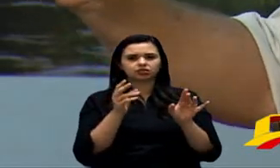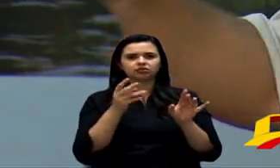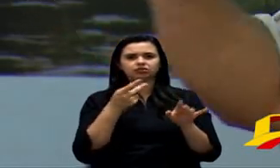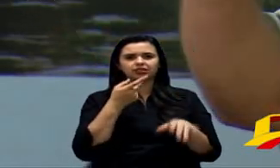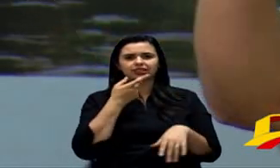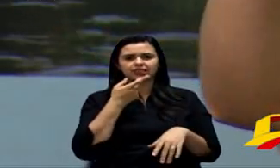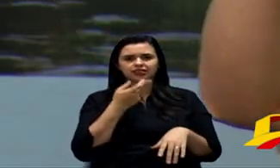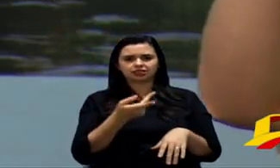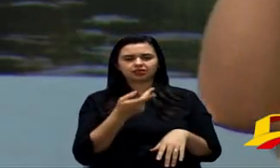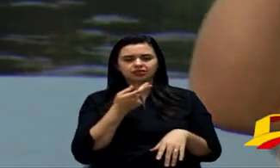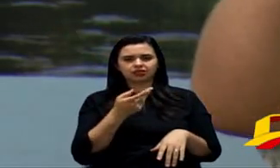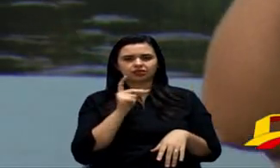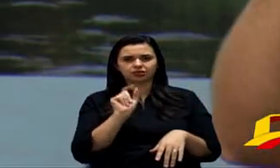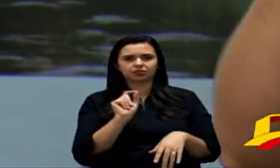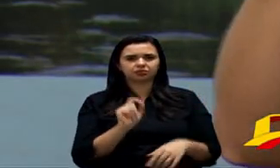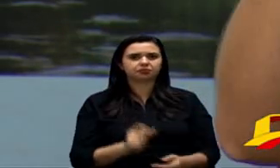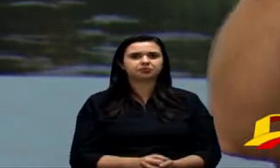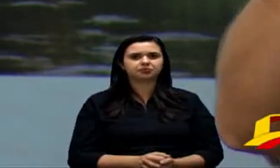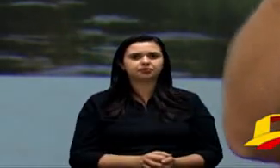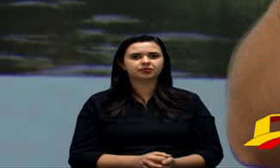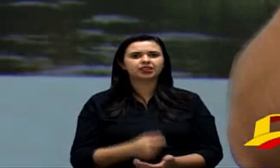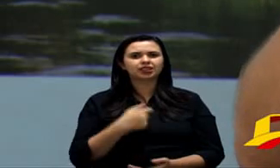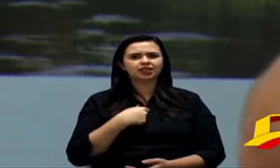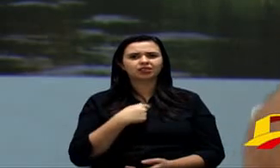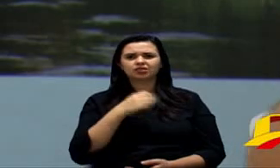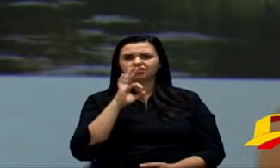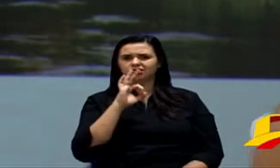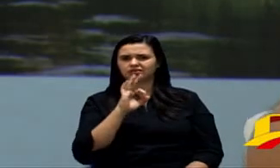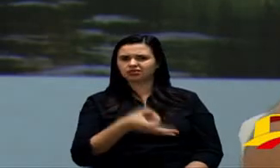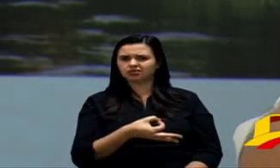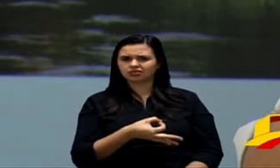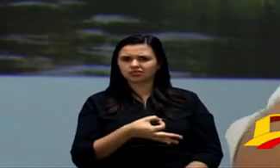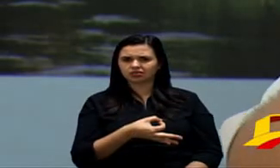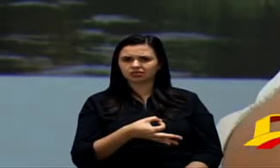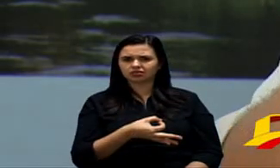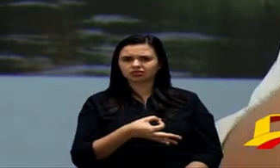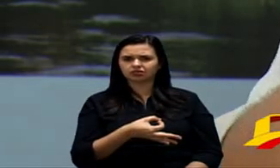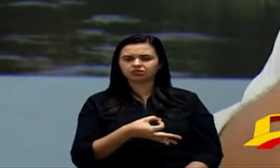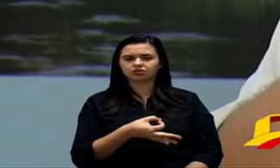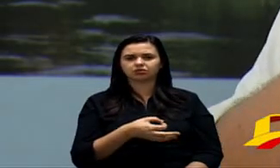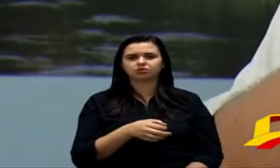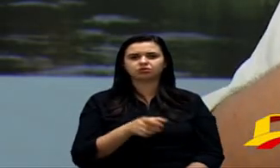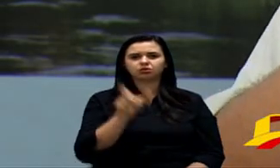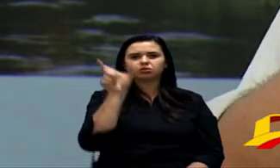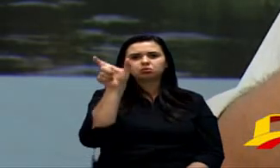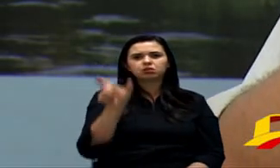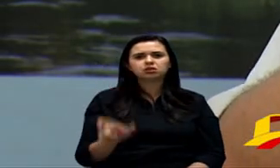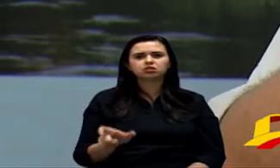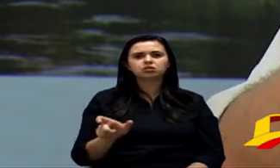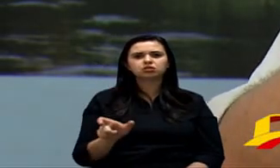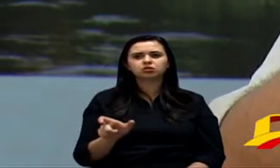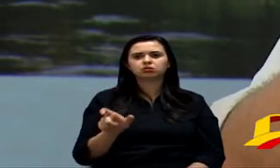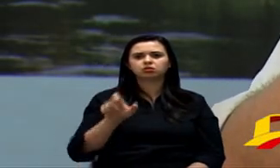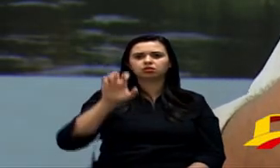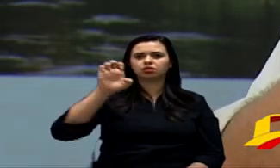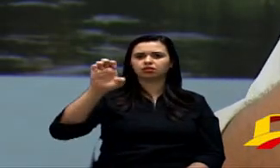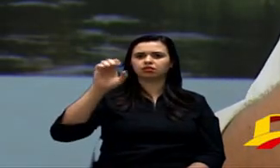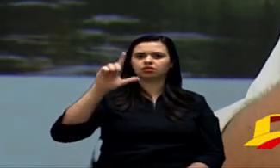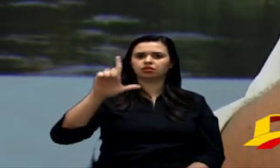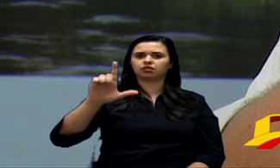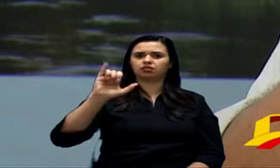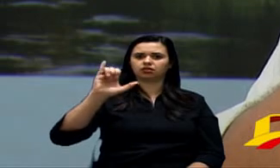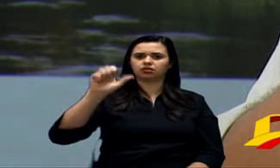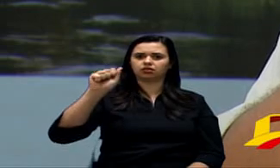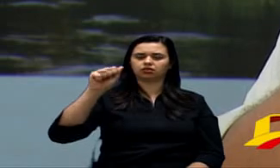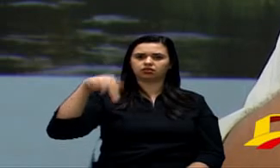pessoal. Eu não acho justo uma pessoa igual a Eliane Consorte, que não é bióloga